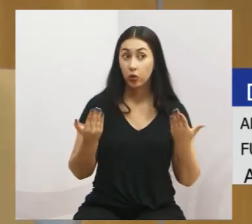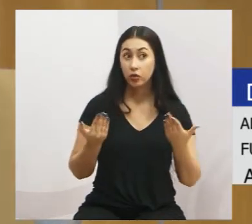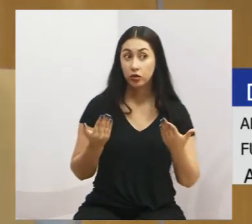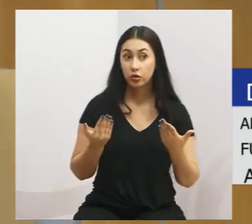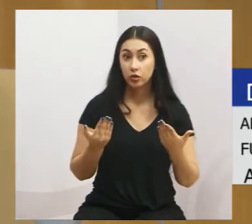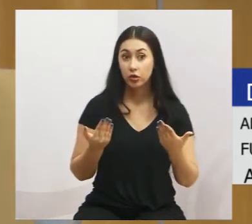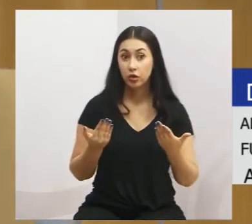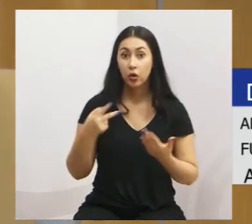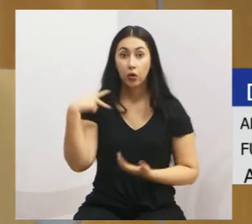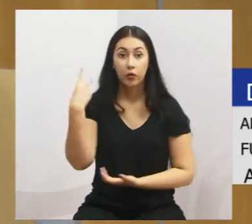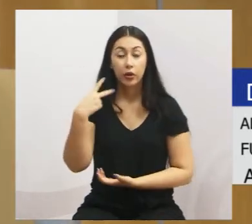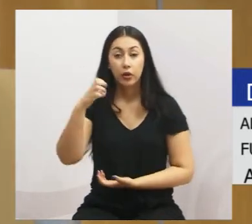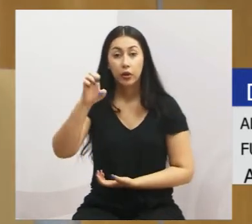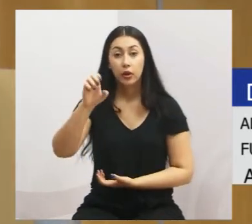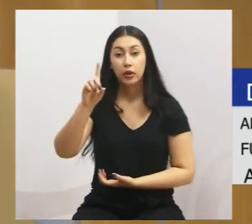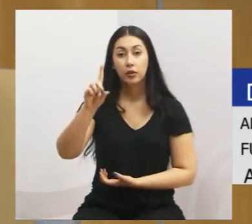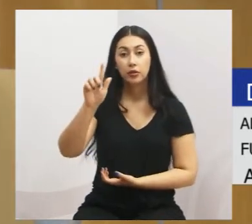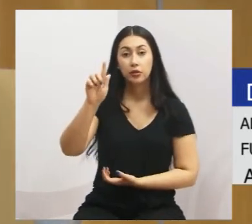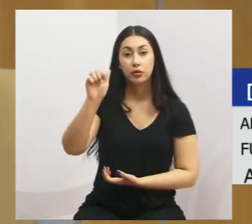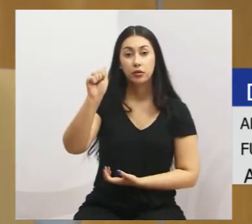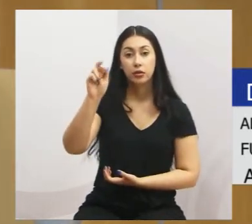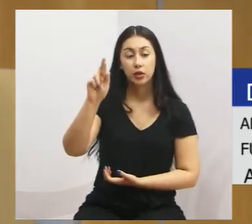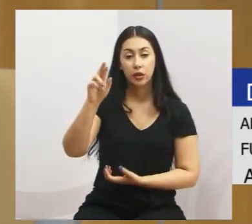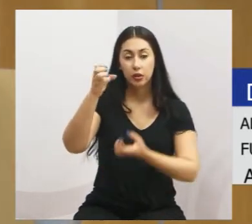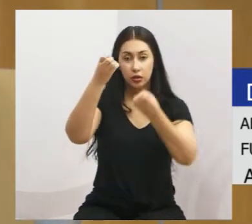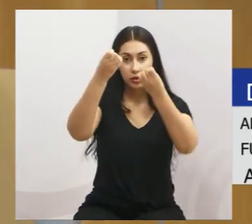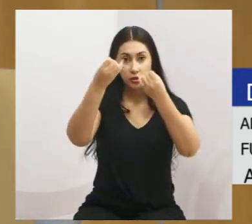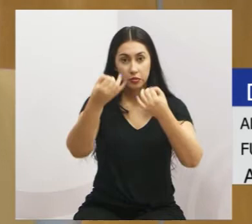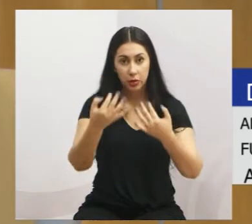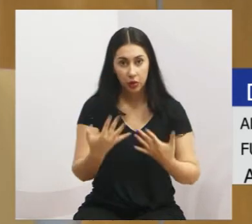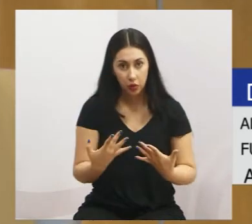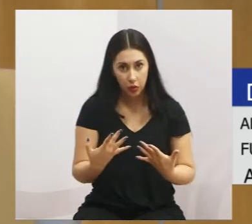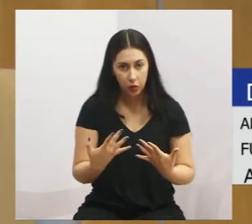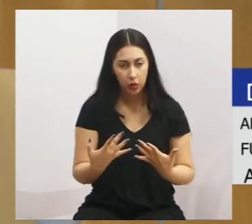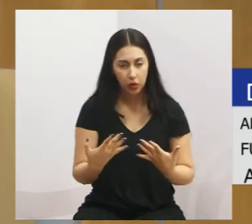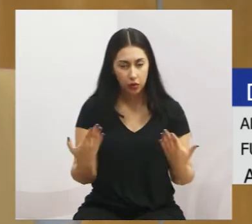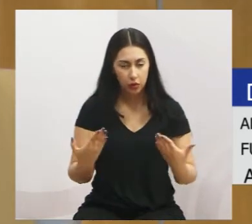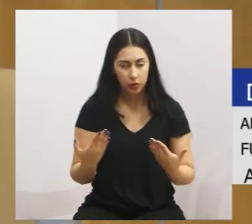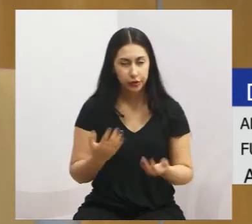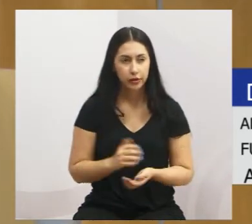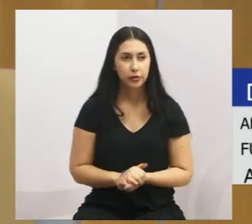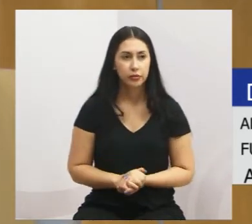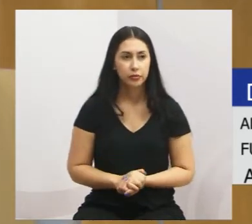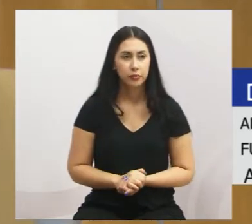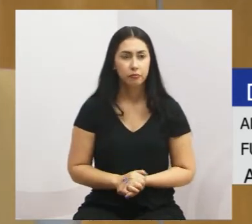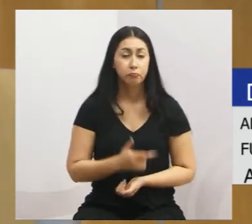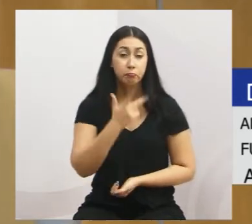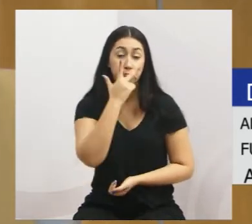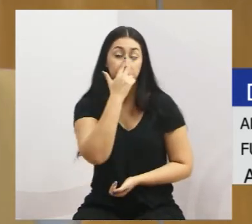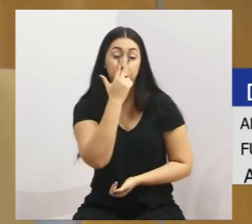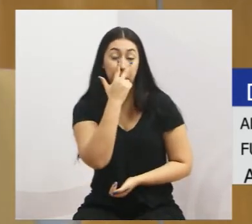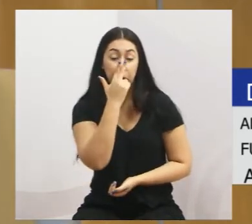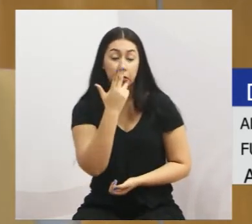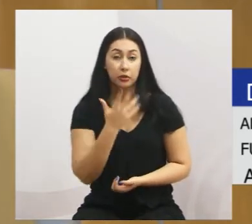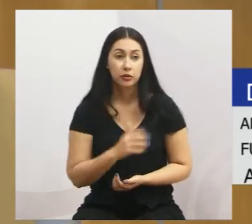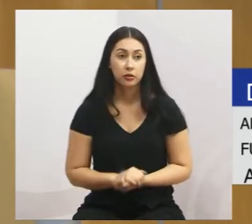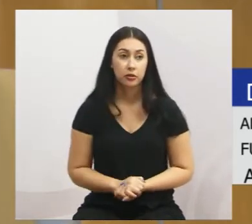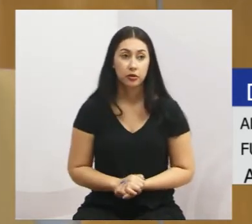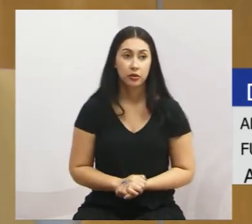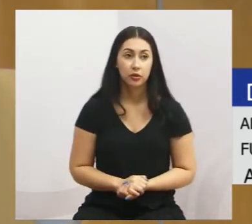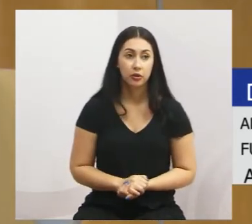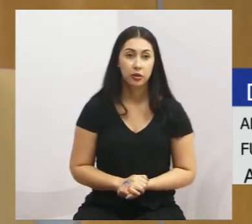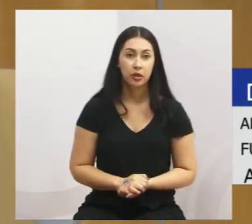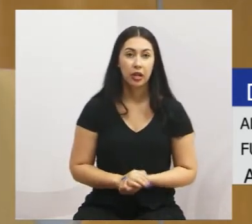o vereador Edgar comentou e nos explicou aqui, parece-me que está